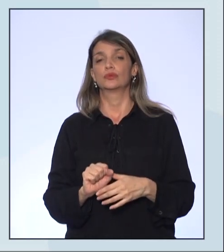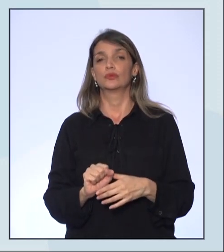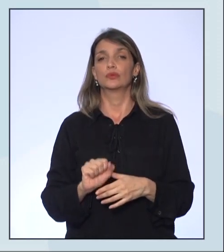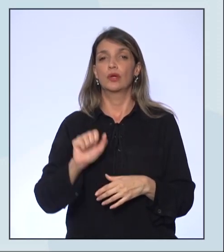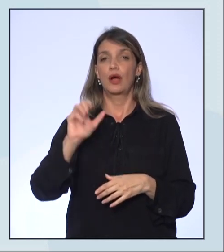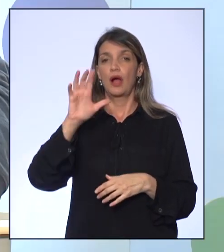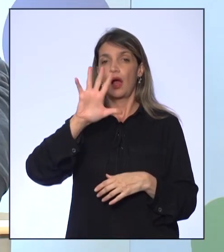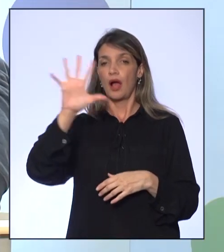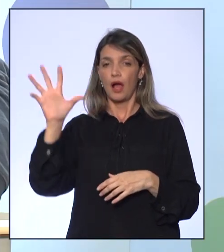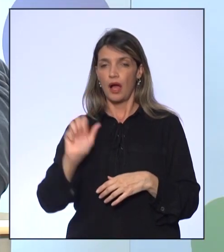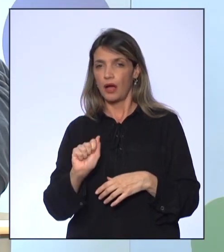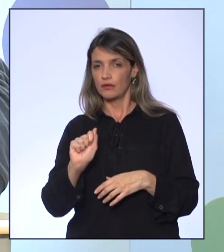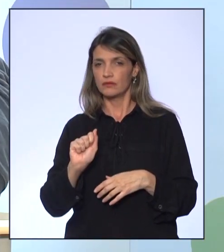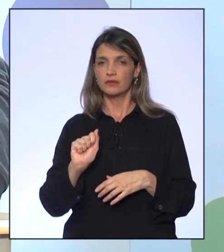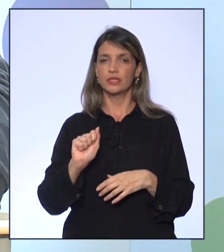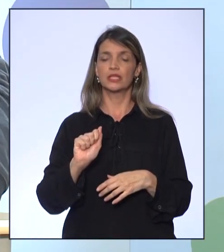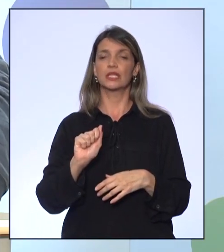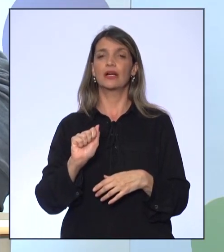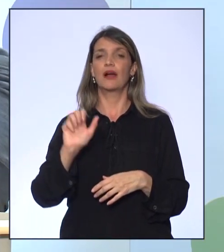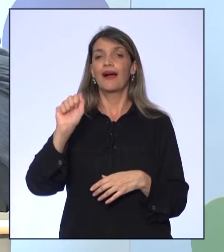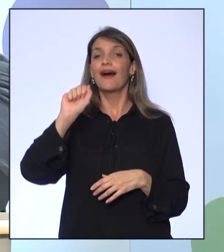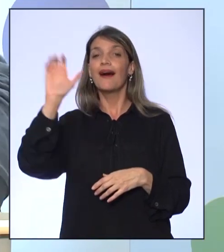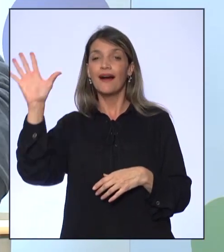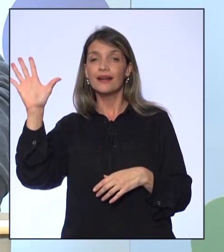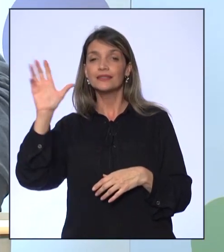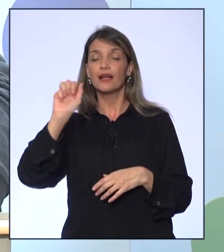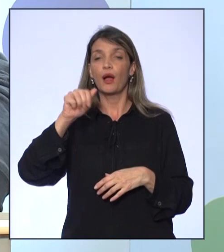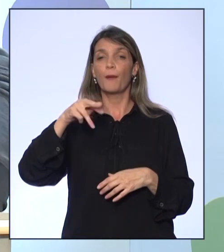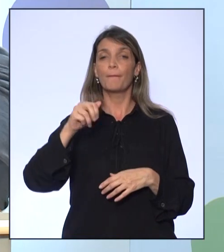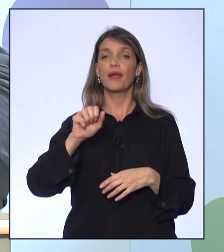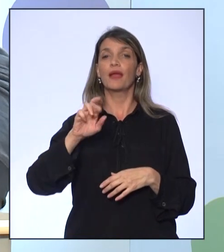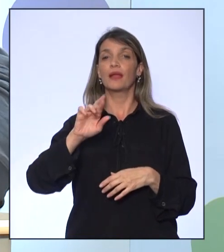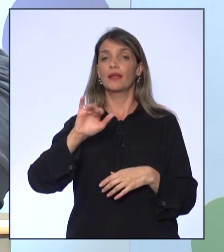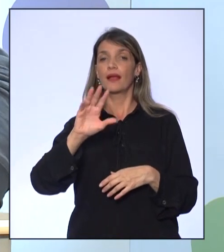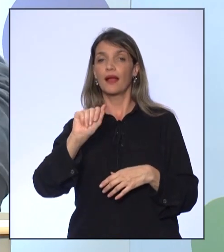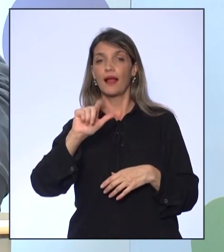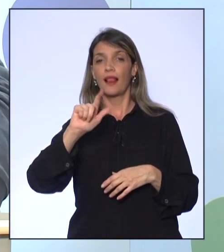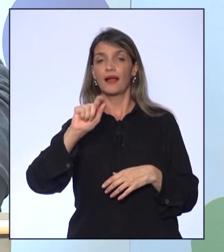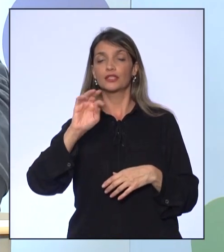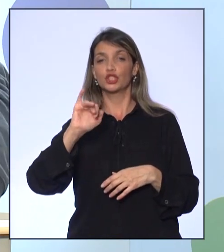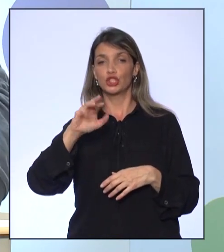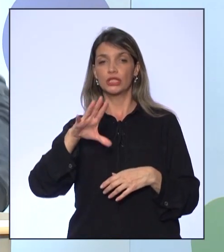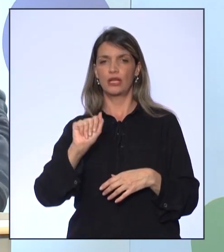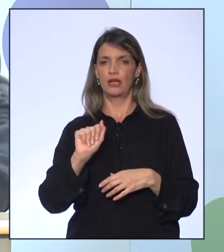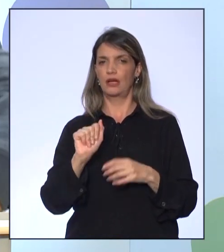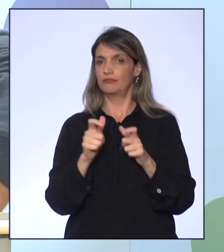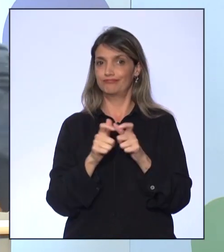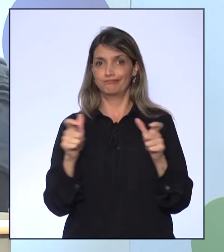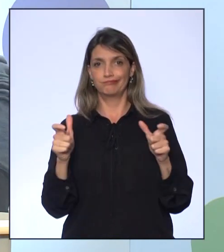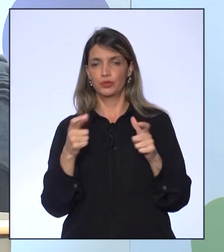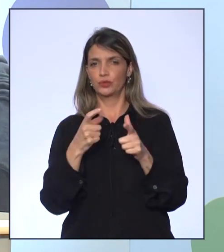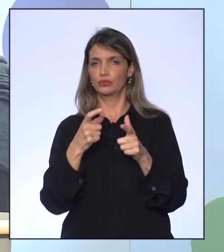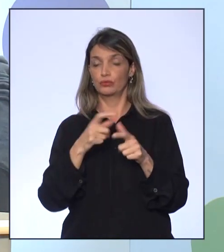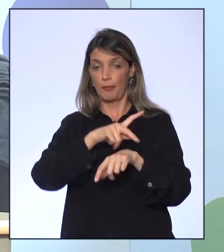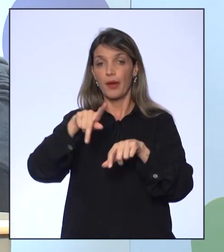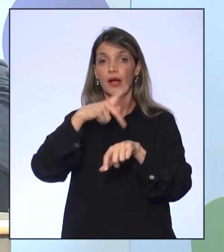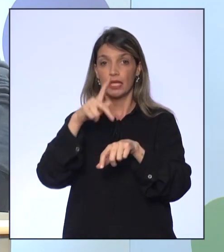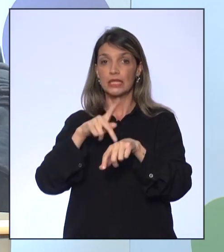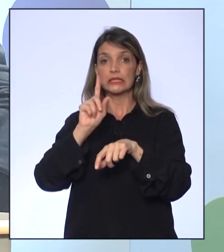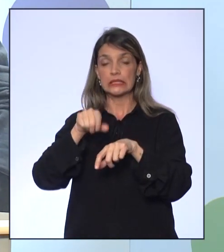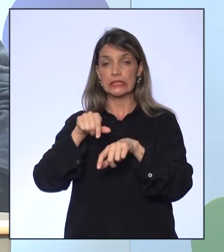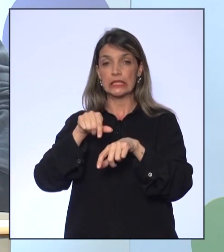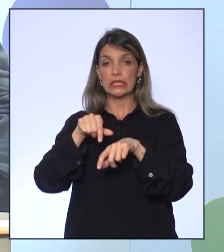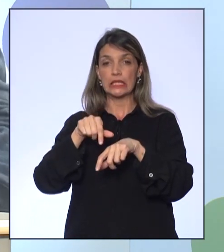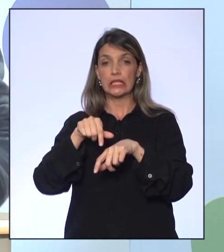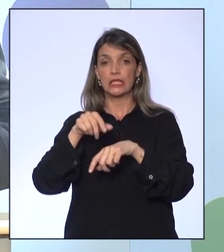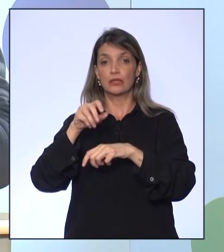da África e da parte da Ásia. Então, a gente observa que grande parte dos países fazem parte do hemisfério sul